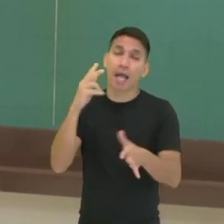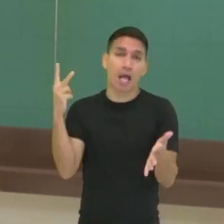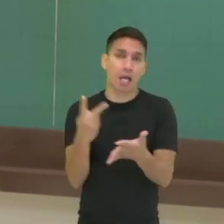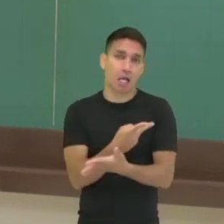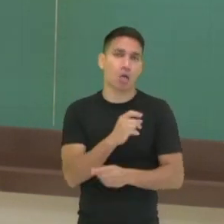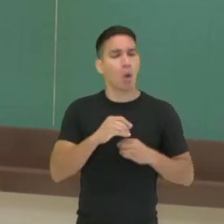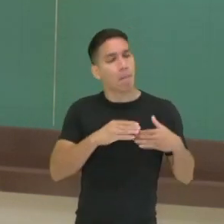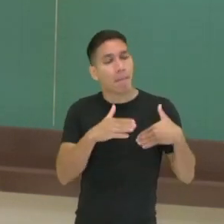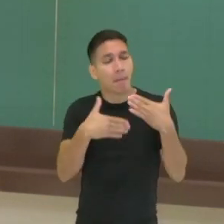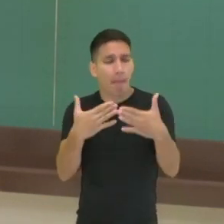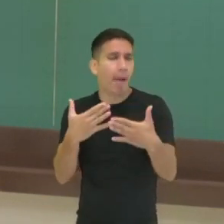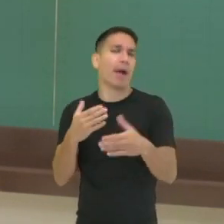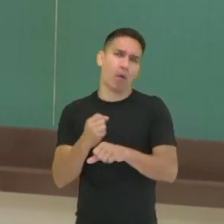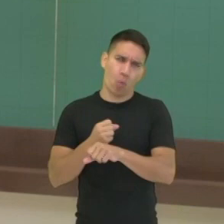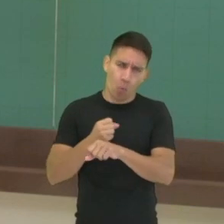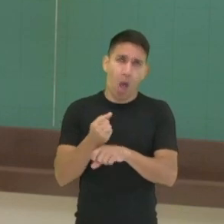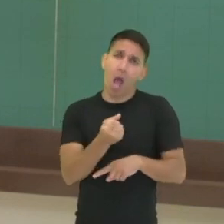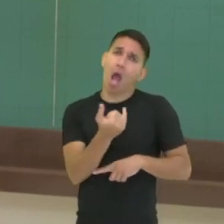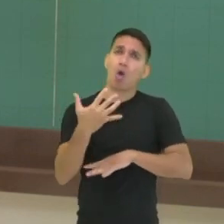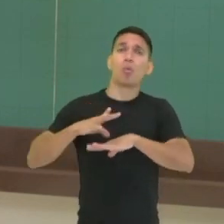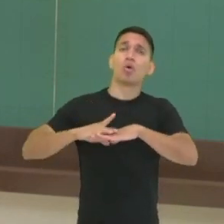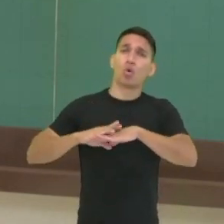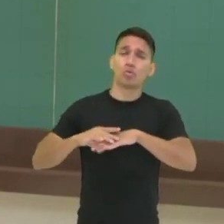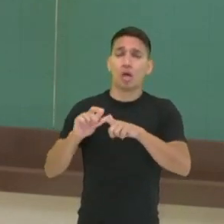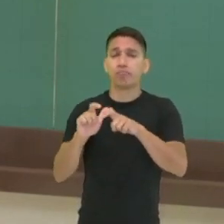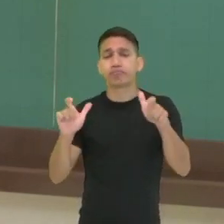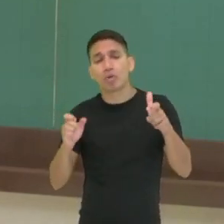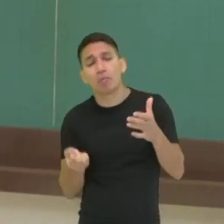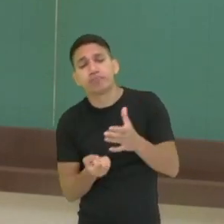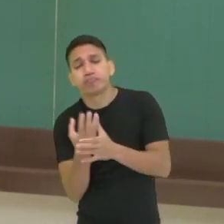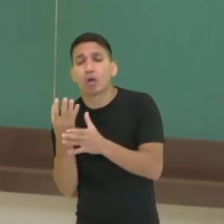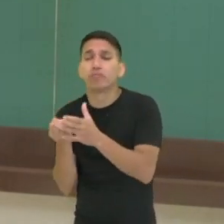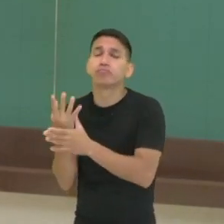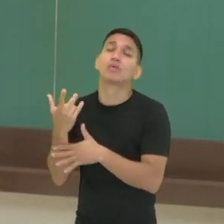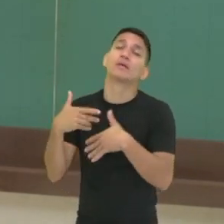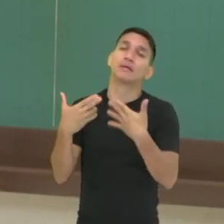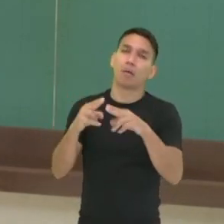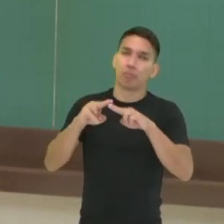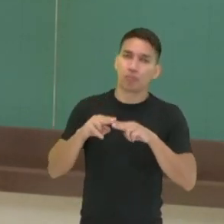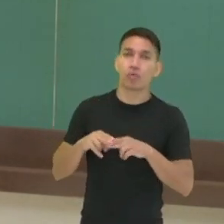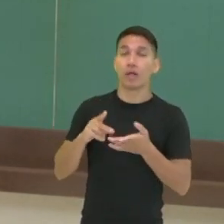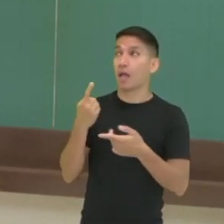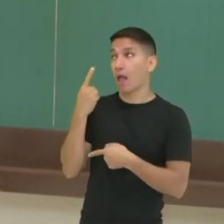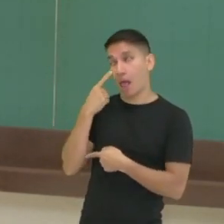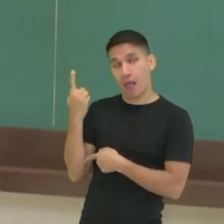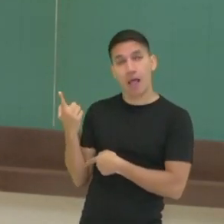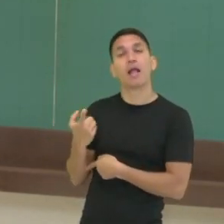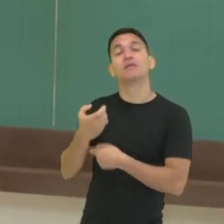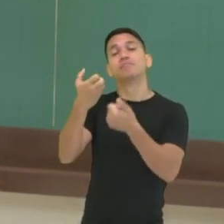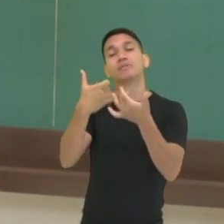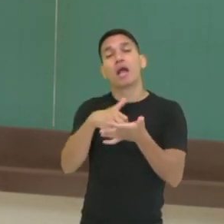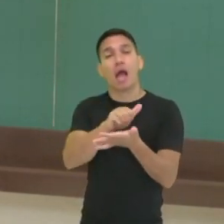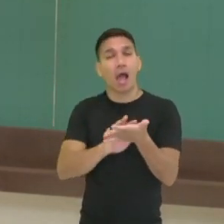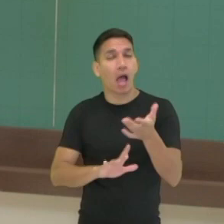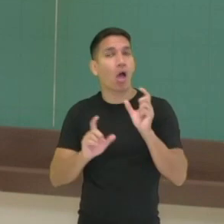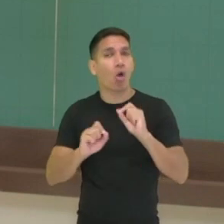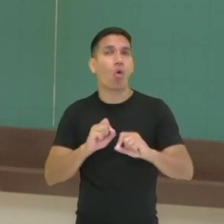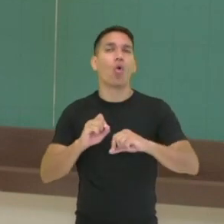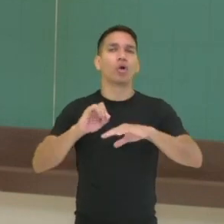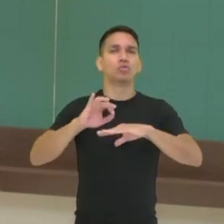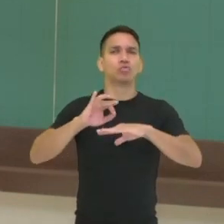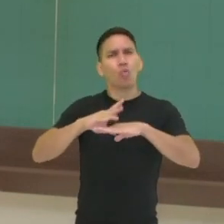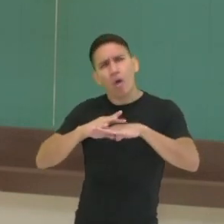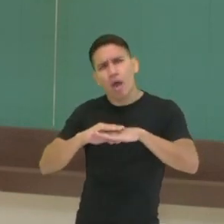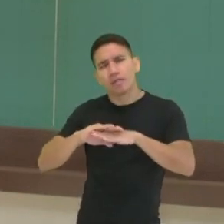o passar do tempo, algumas doenças vão surgindo. E a atividade mencionou sobre as doenças mentais e falou sobre o